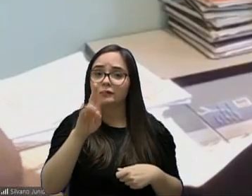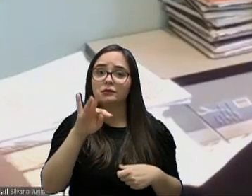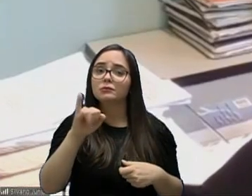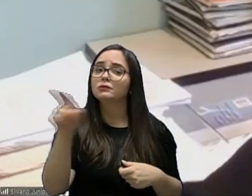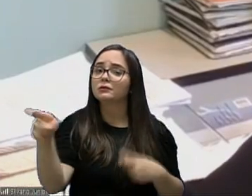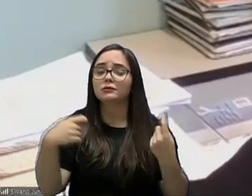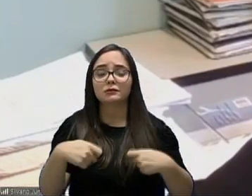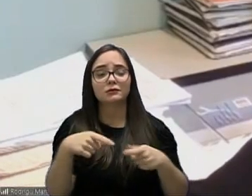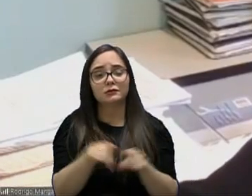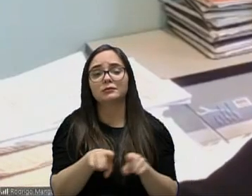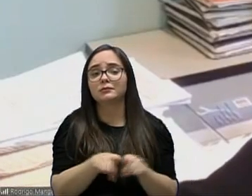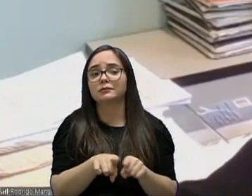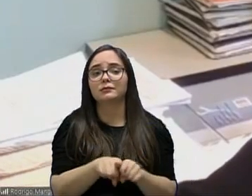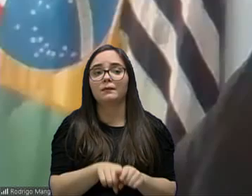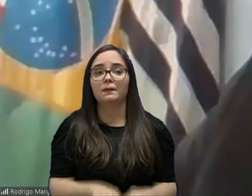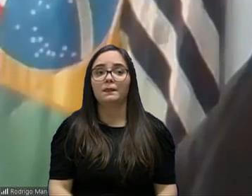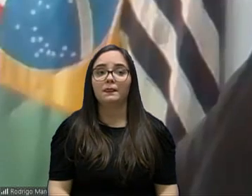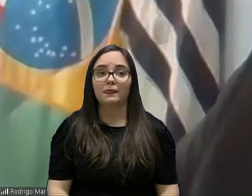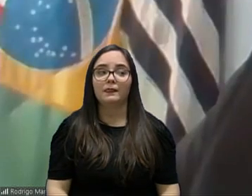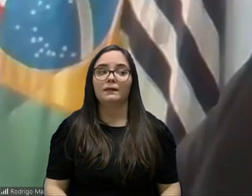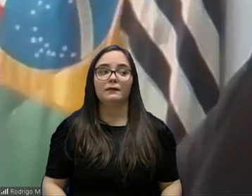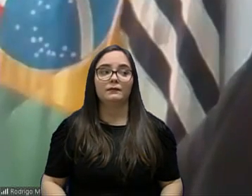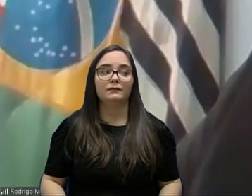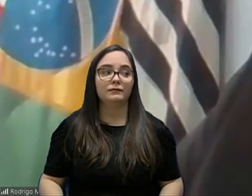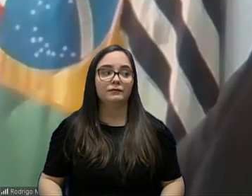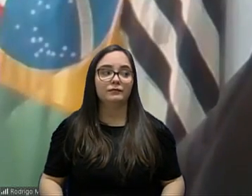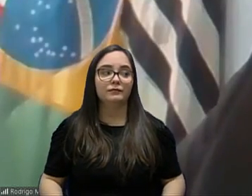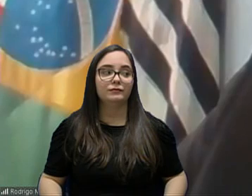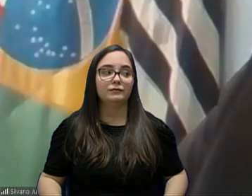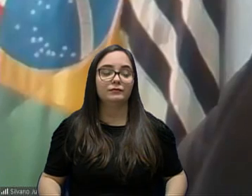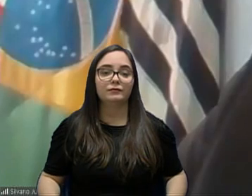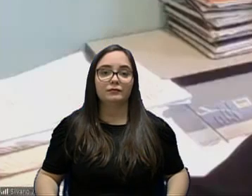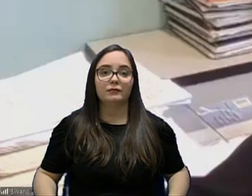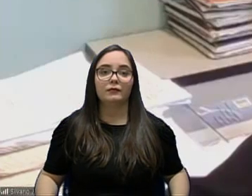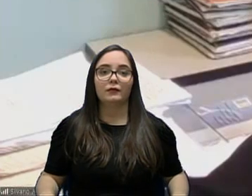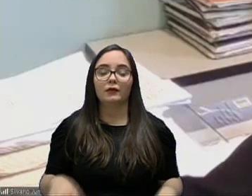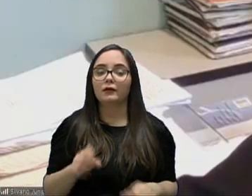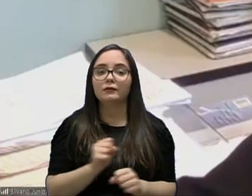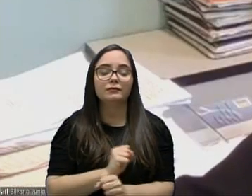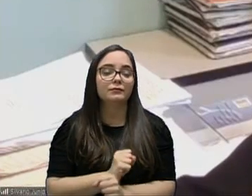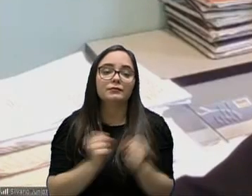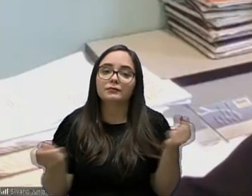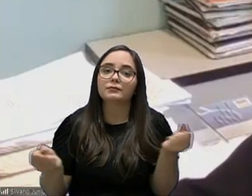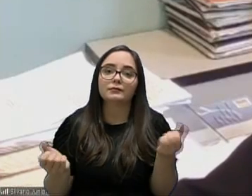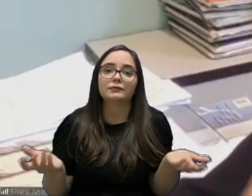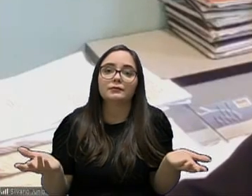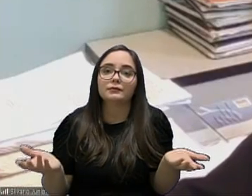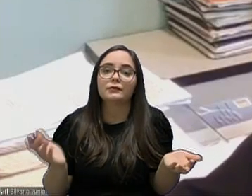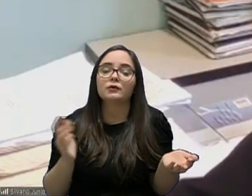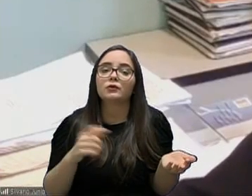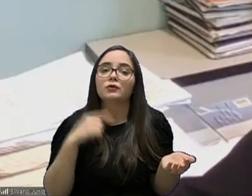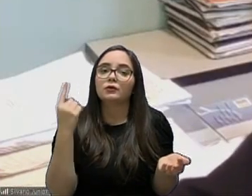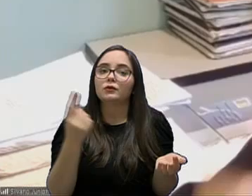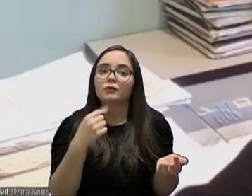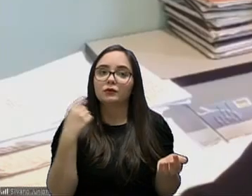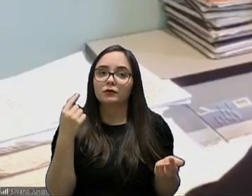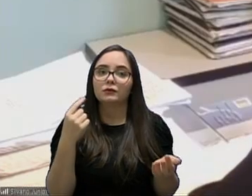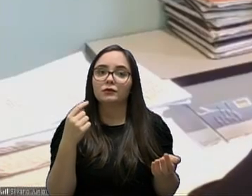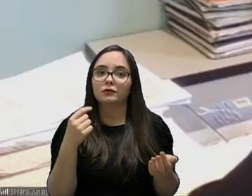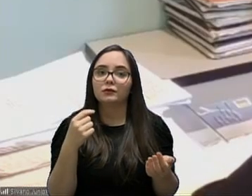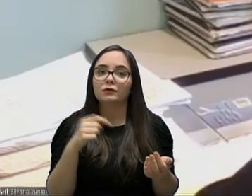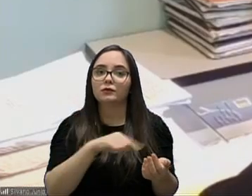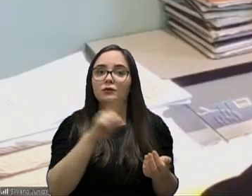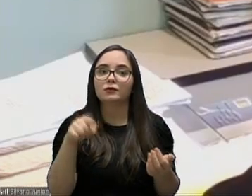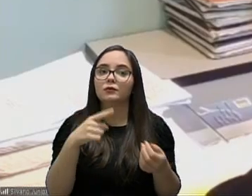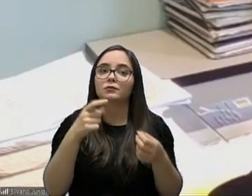também, não é possível. Essa realidade, viu, Nenê? Você está de parabéns. Não é possível, Manga, não é possível, vereador Manga, nós exportar,